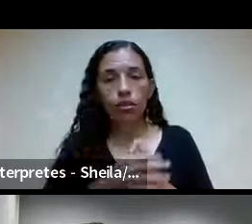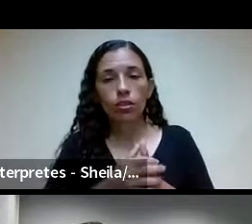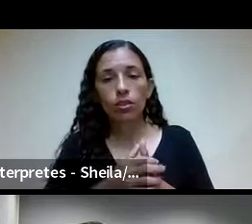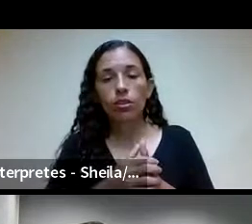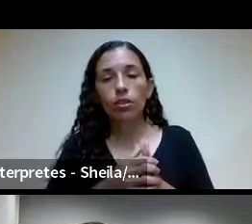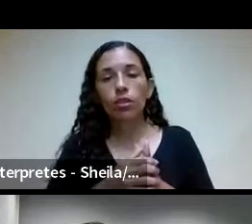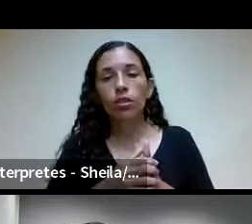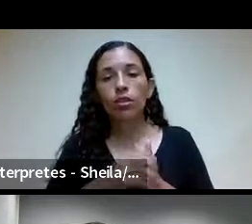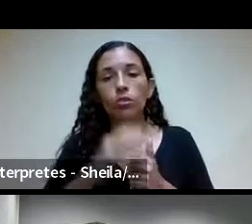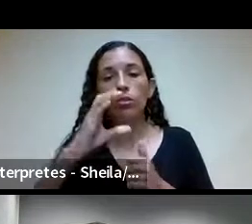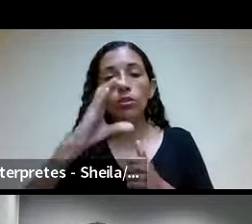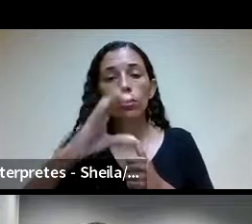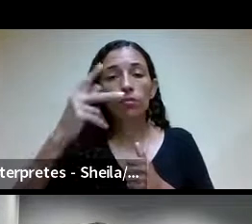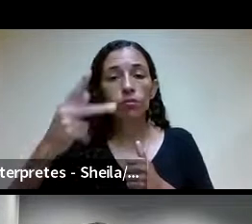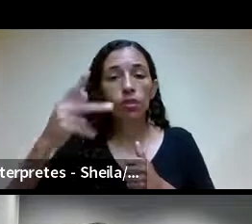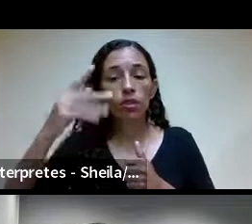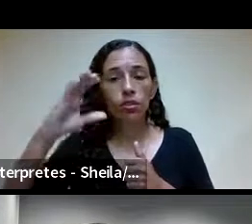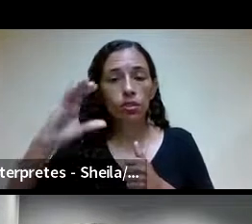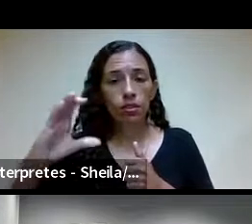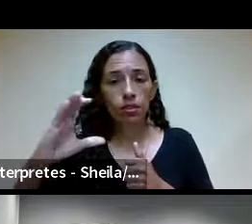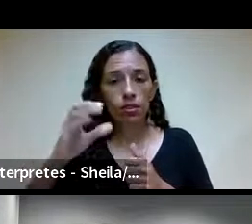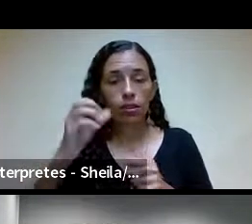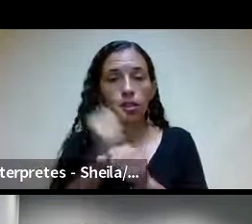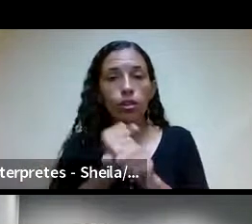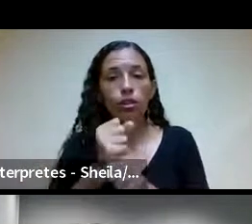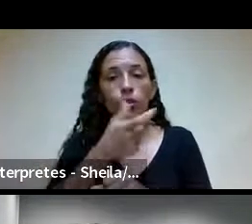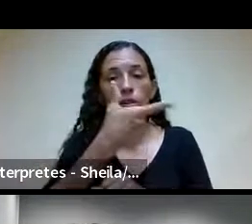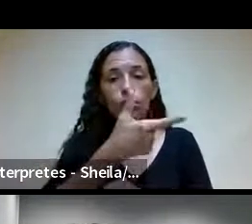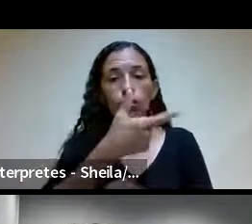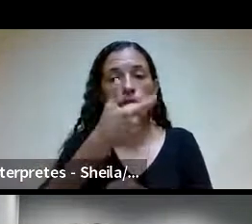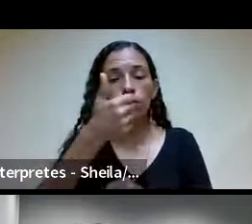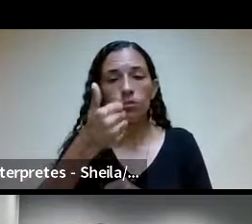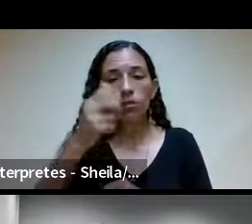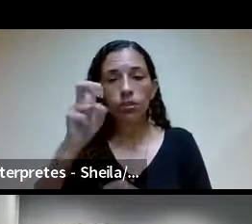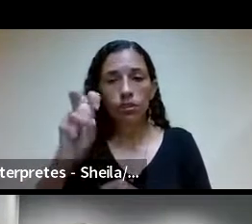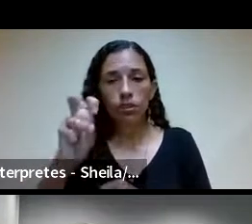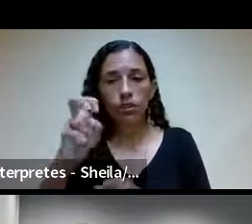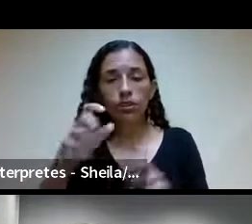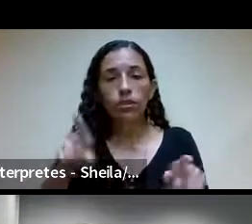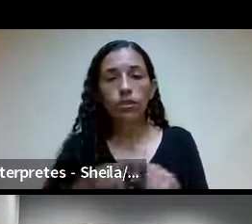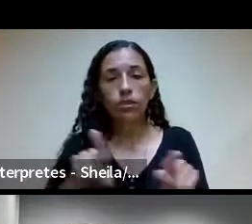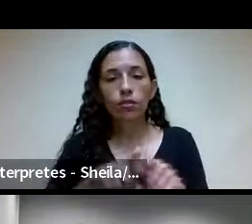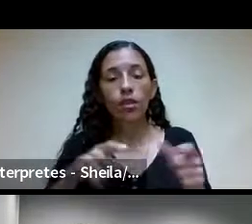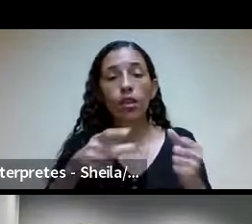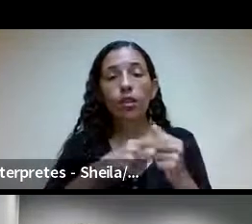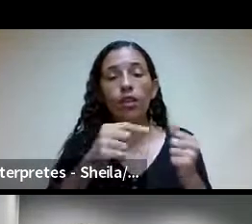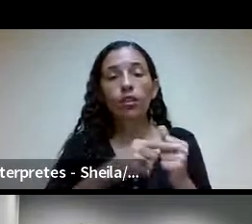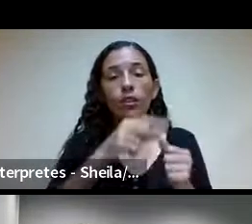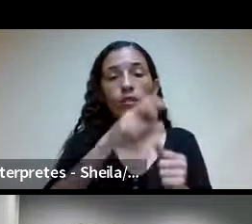de 2015, cumulado com os artigos 5º e 6º da Lei